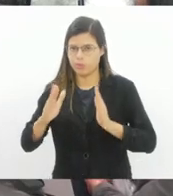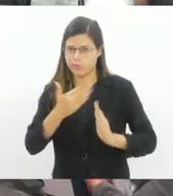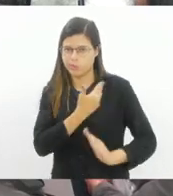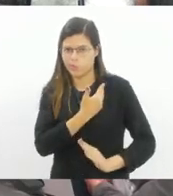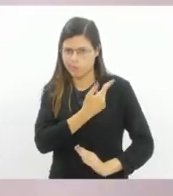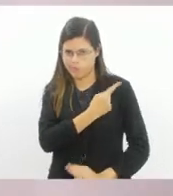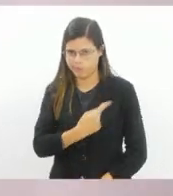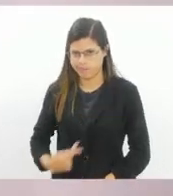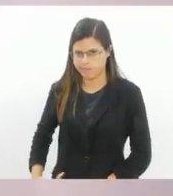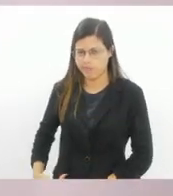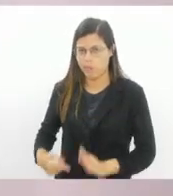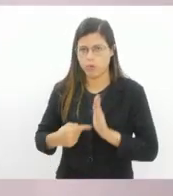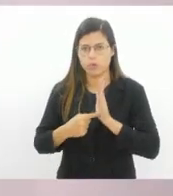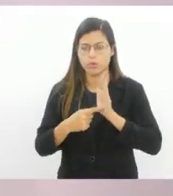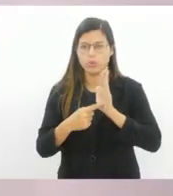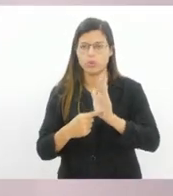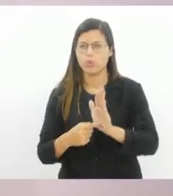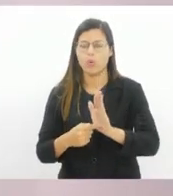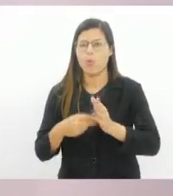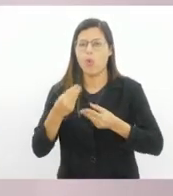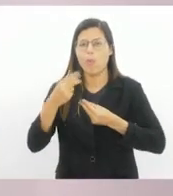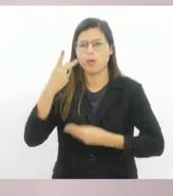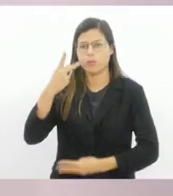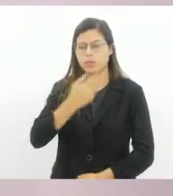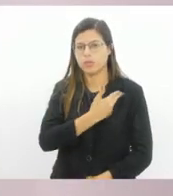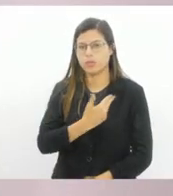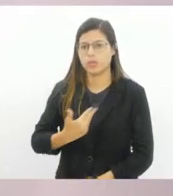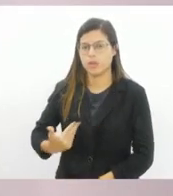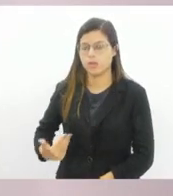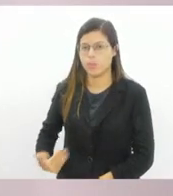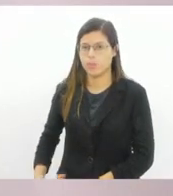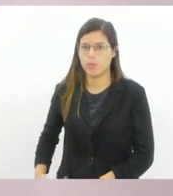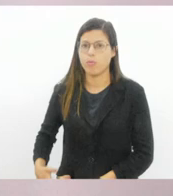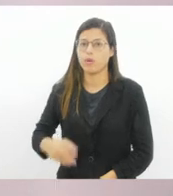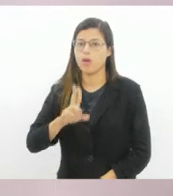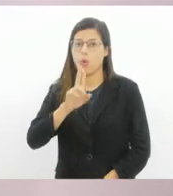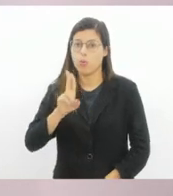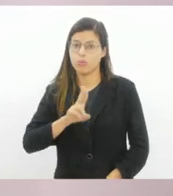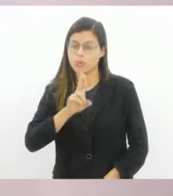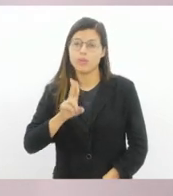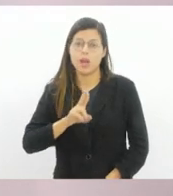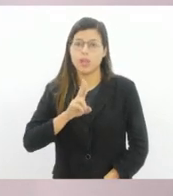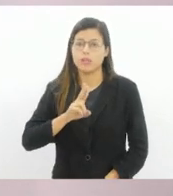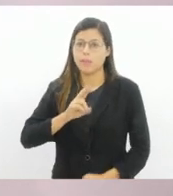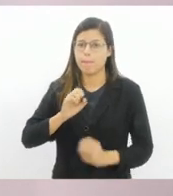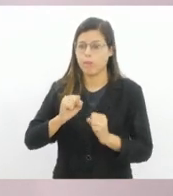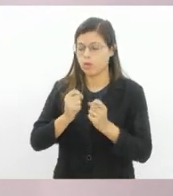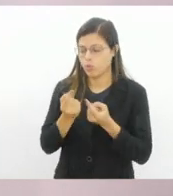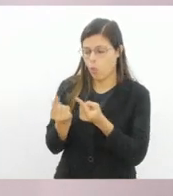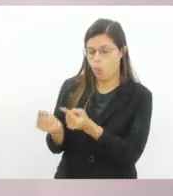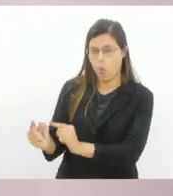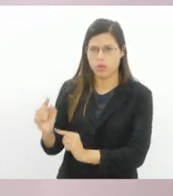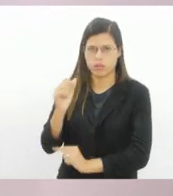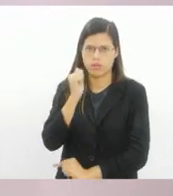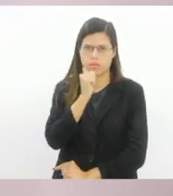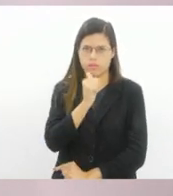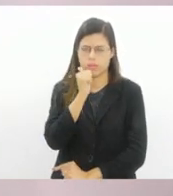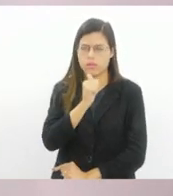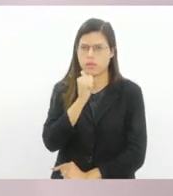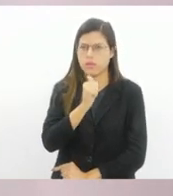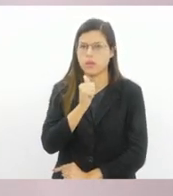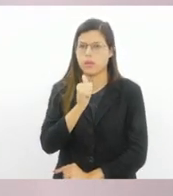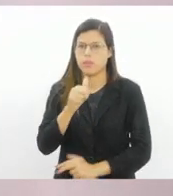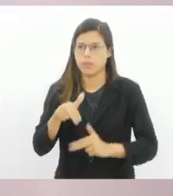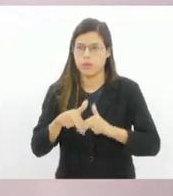o quanto que políticas públicas também podem ser utilizadas contra as mulheres. Então, nesse sentido, é fundamental,